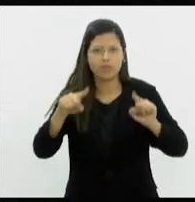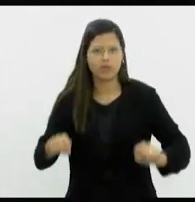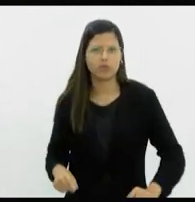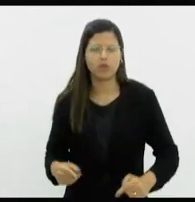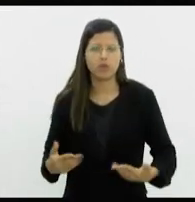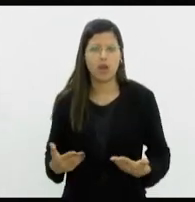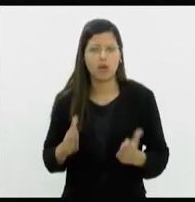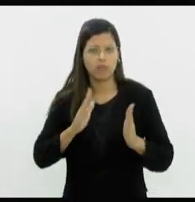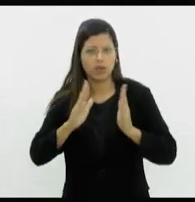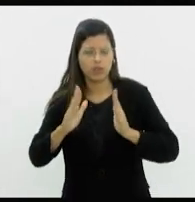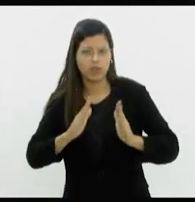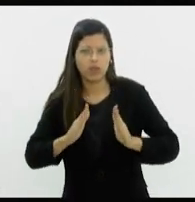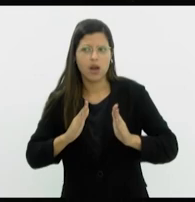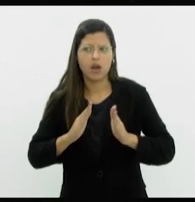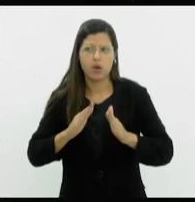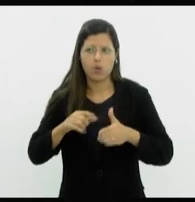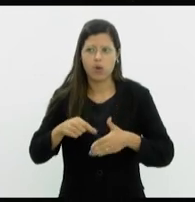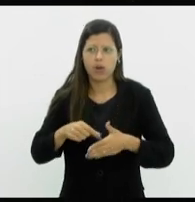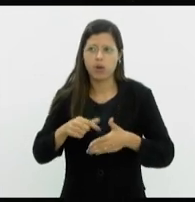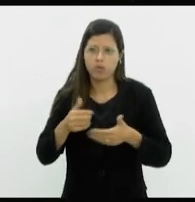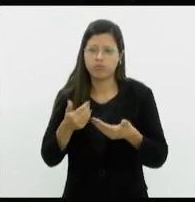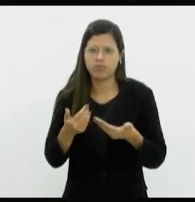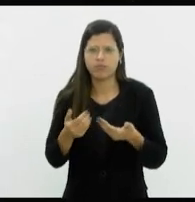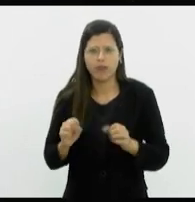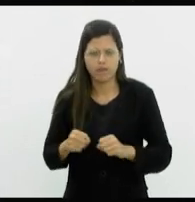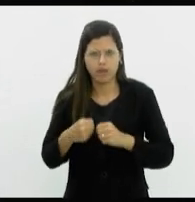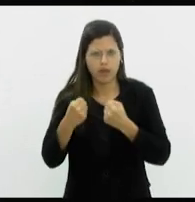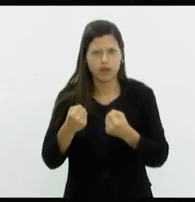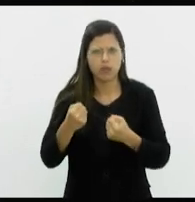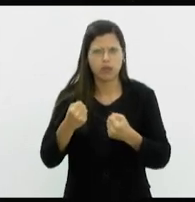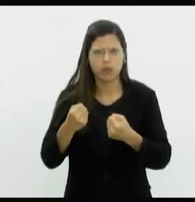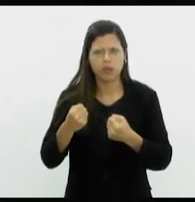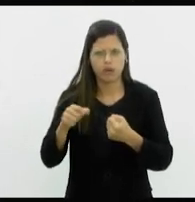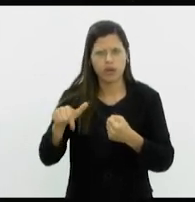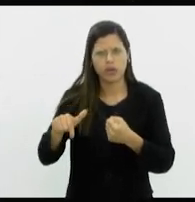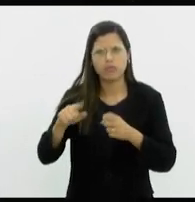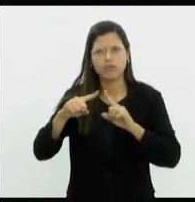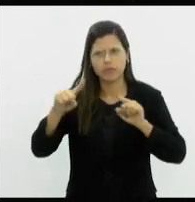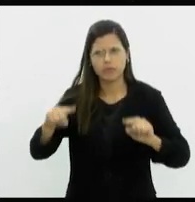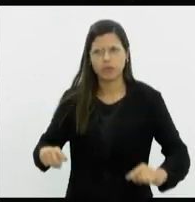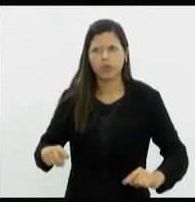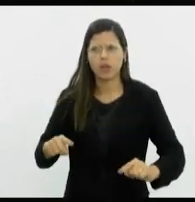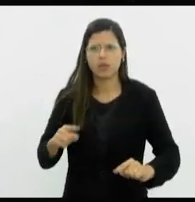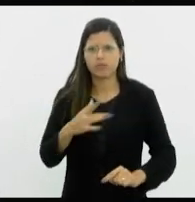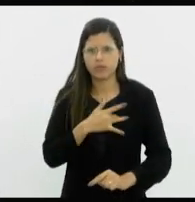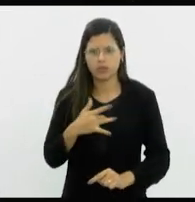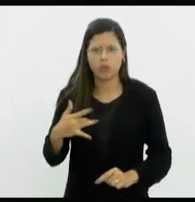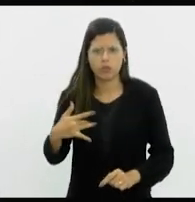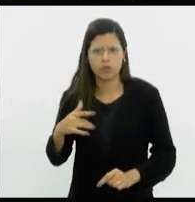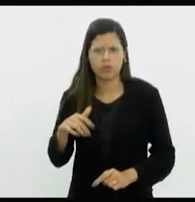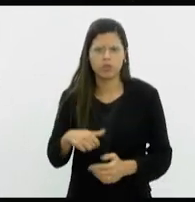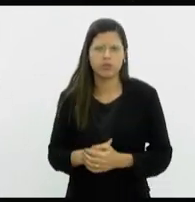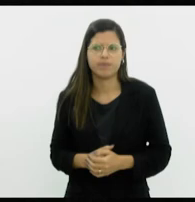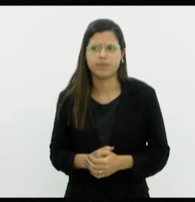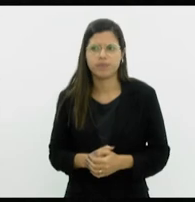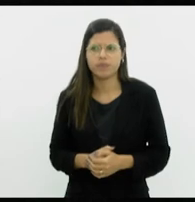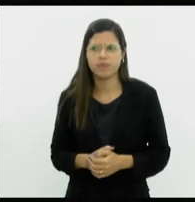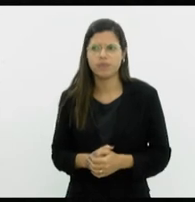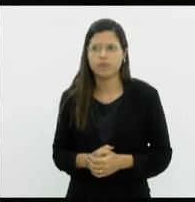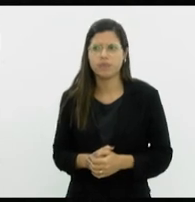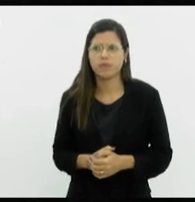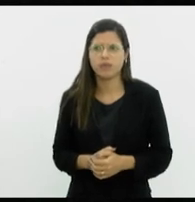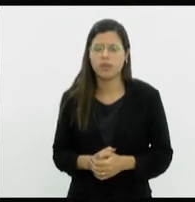que presido a frente parlamentar em defesa dos ACS, frente instalada nessa casa, estaremos